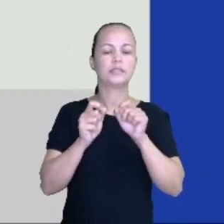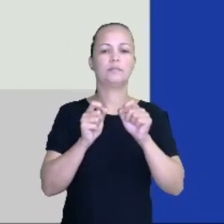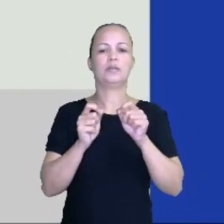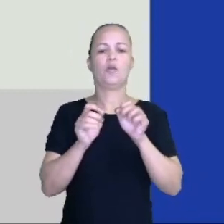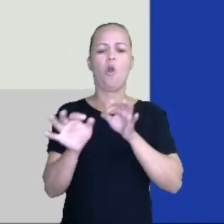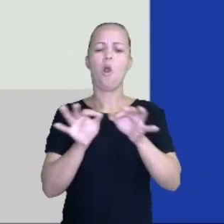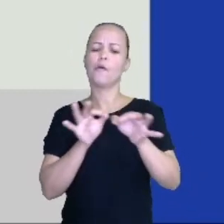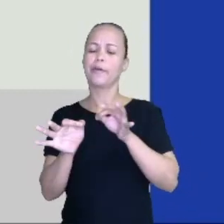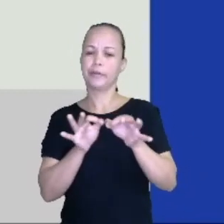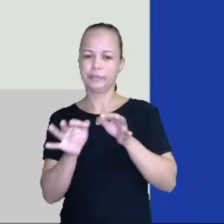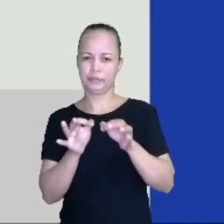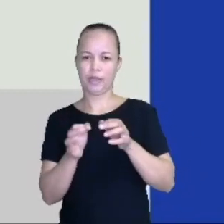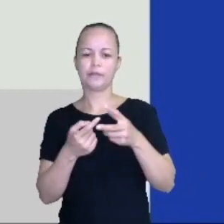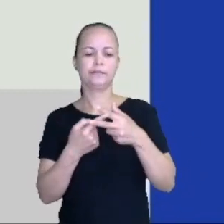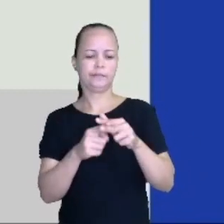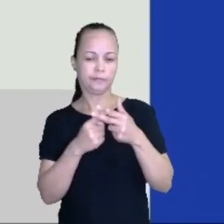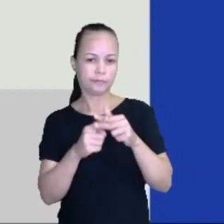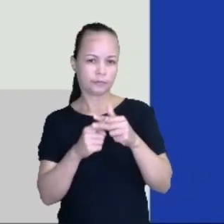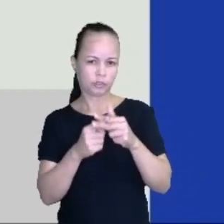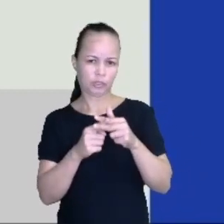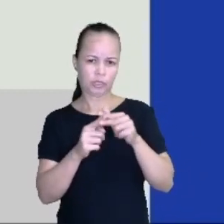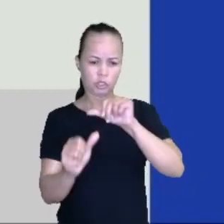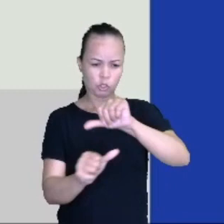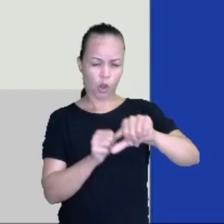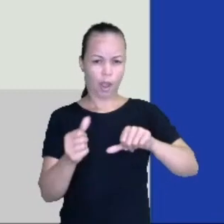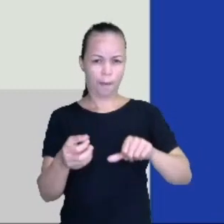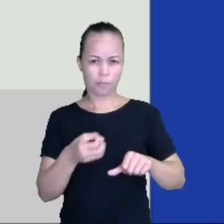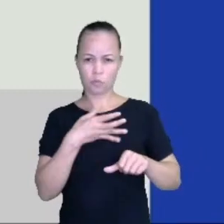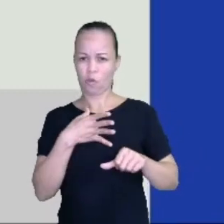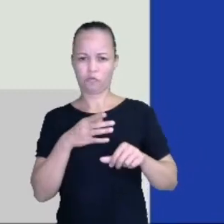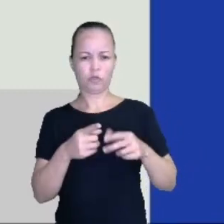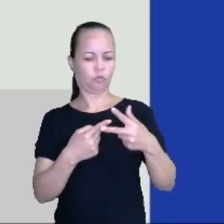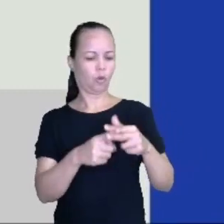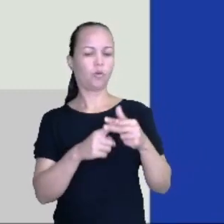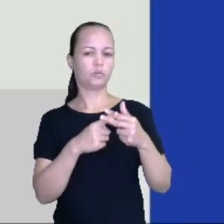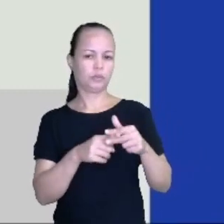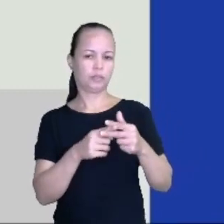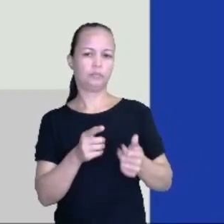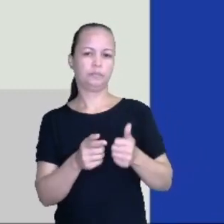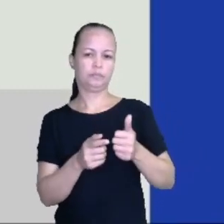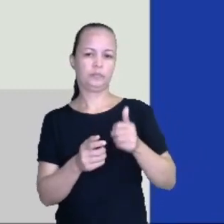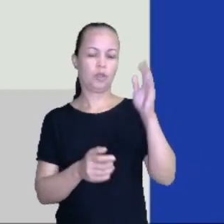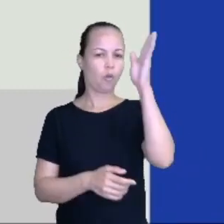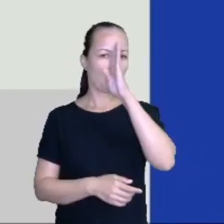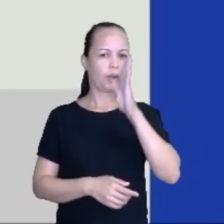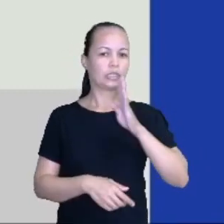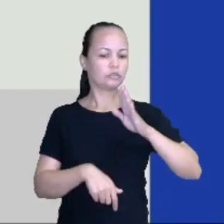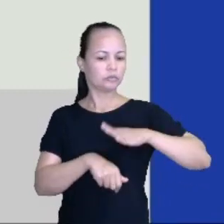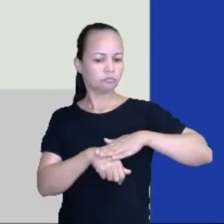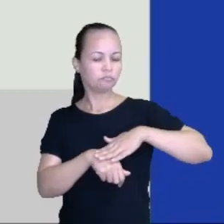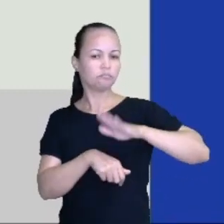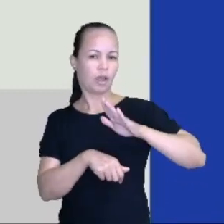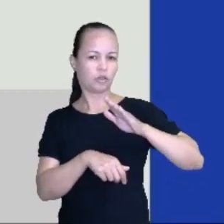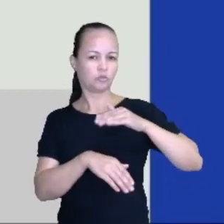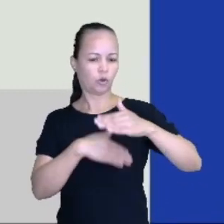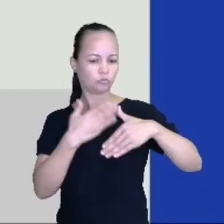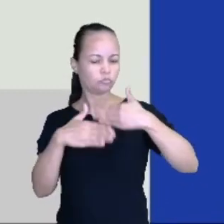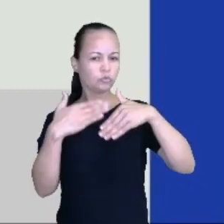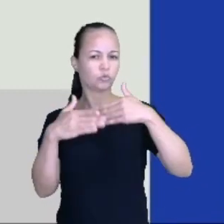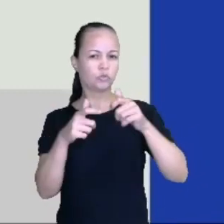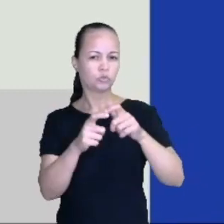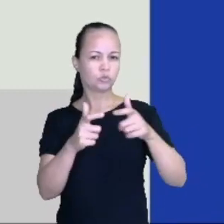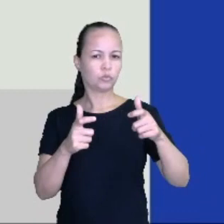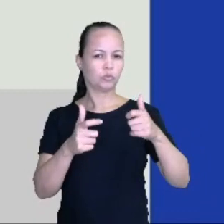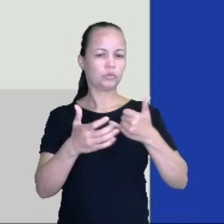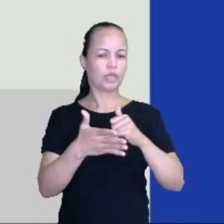seja, consertar e não trocar por um novo. O Brasil, gente, está entre os países que mais produzem esse tipo